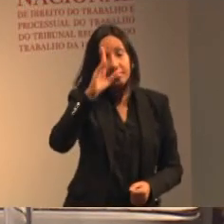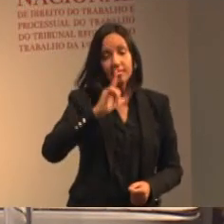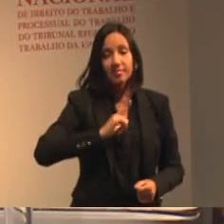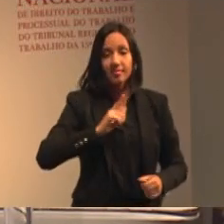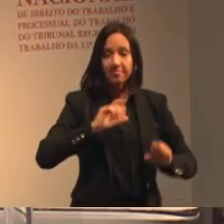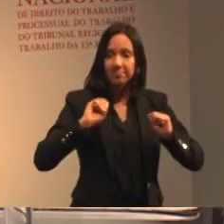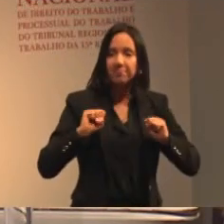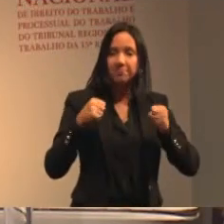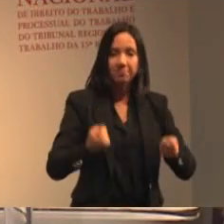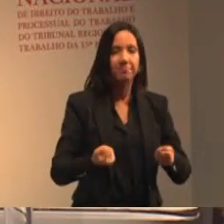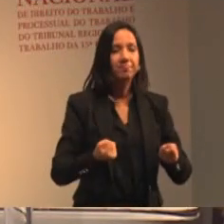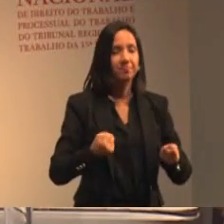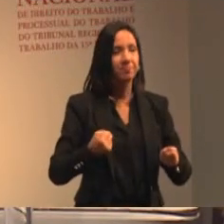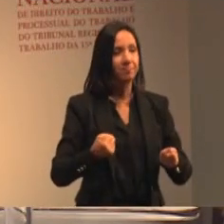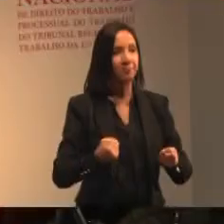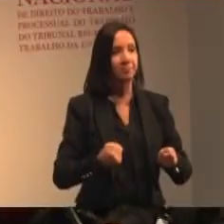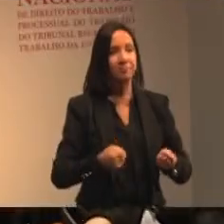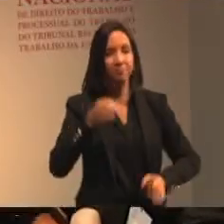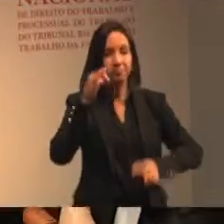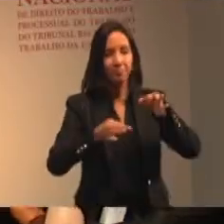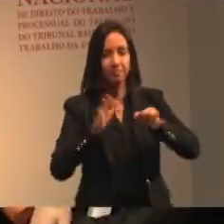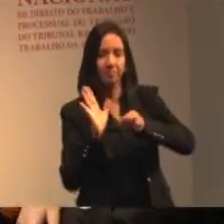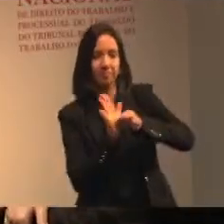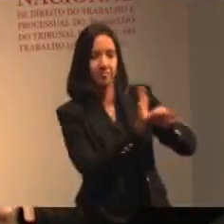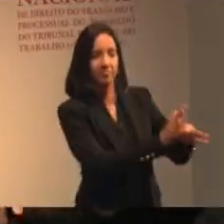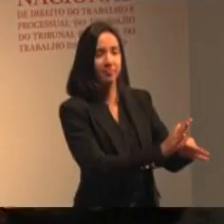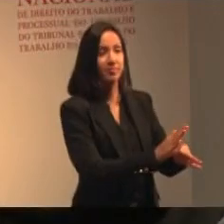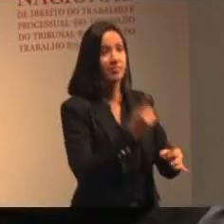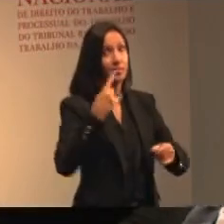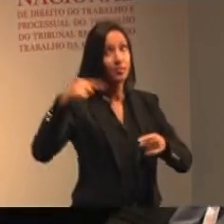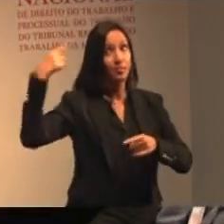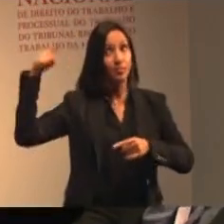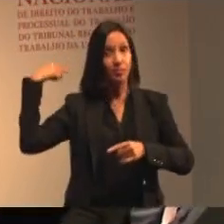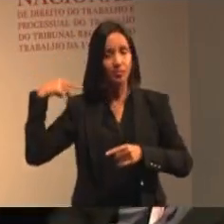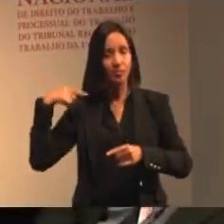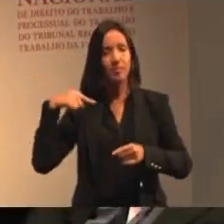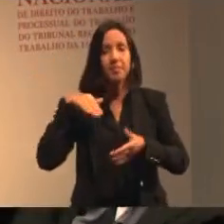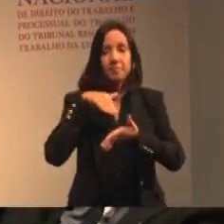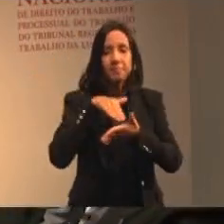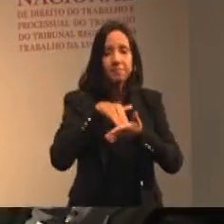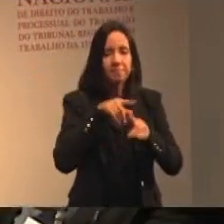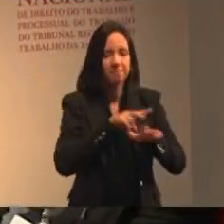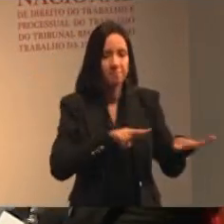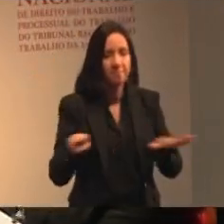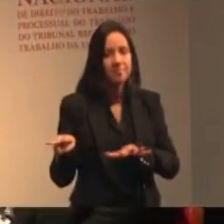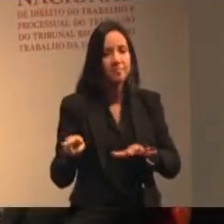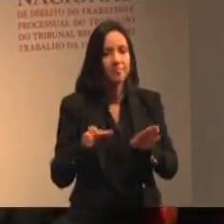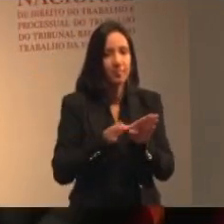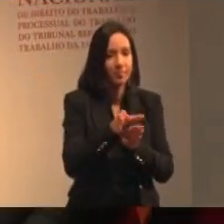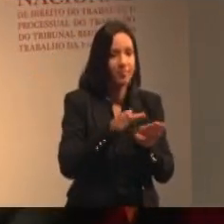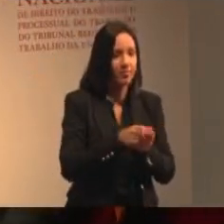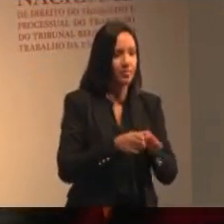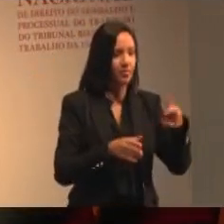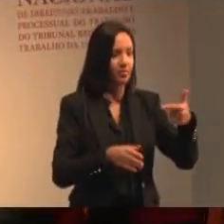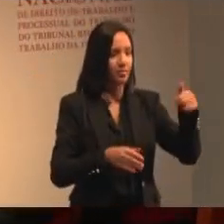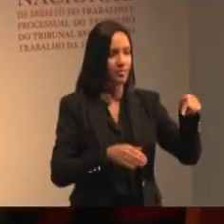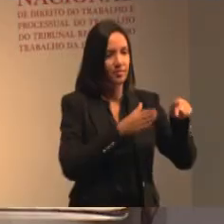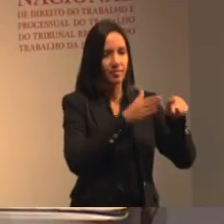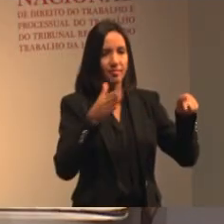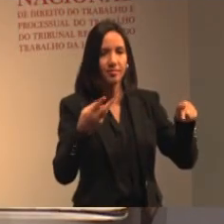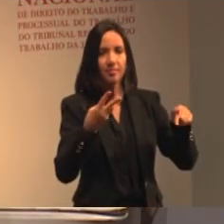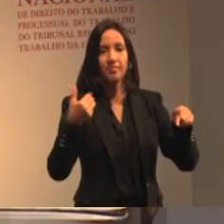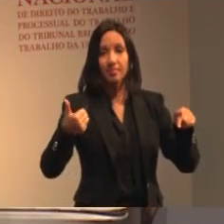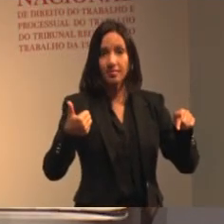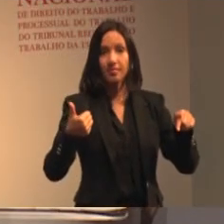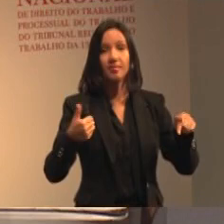defendem a extinção desta justiça, que na última semana da conciliação, realizada entre 27 a 31